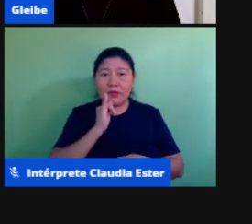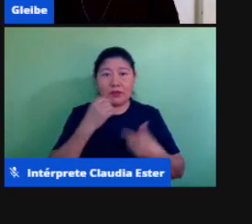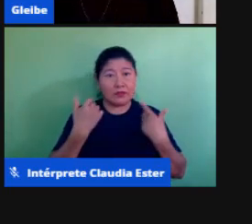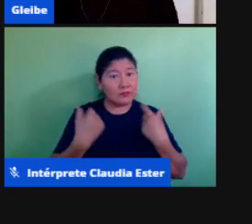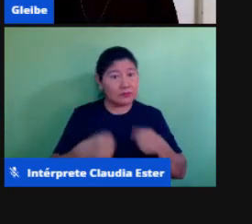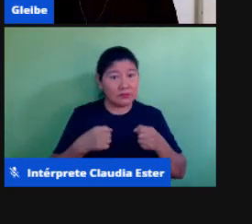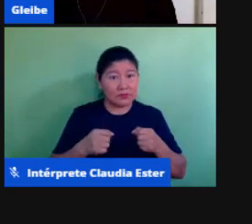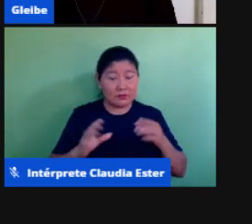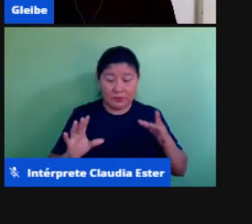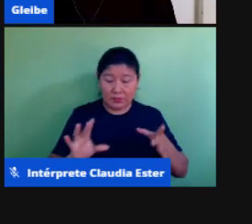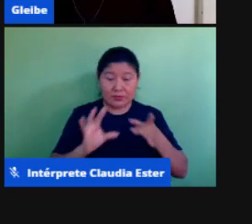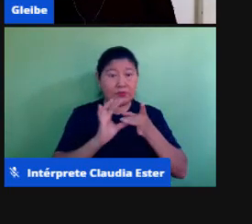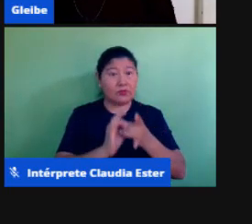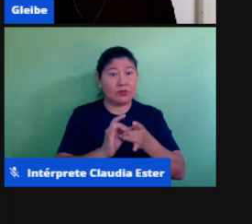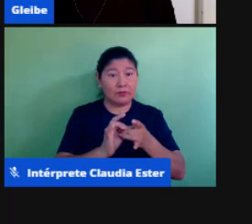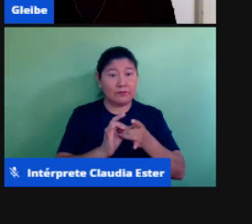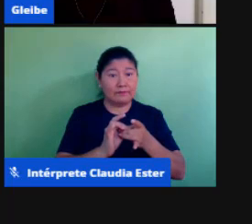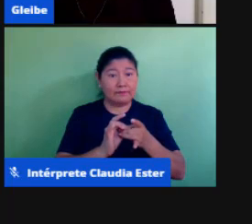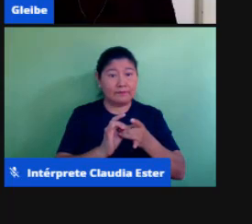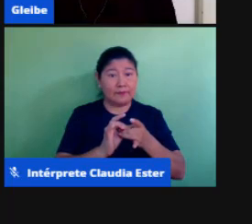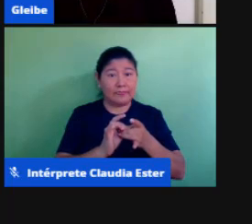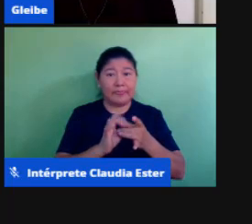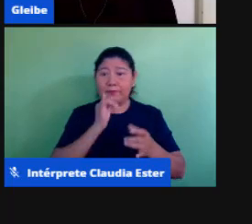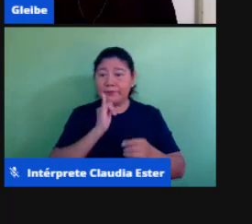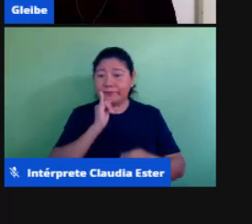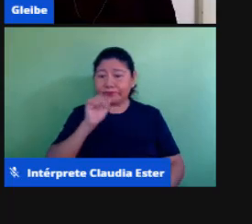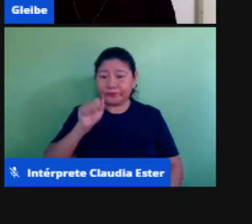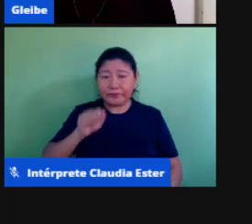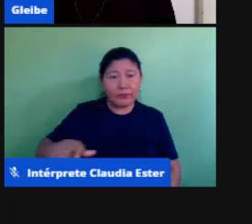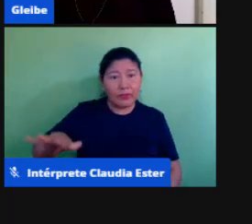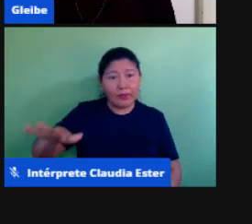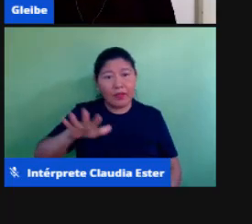o nosso cotidiano na sala de aula